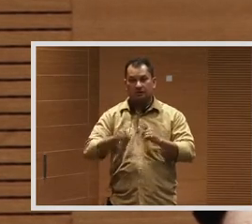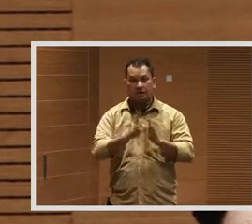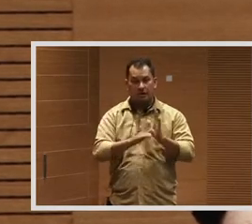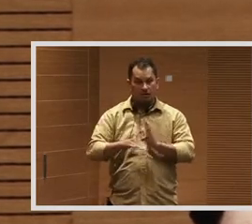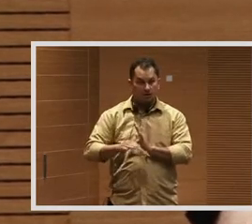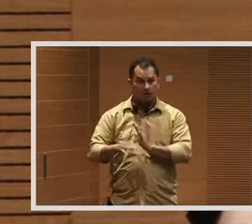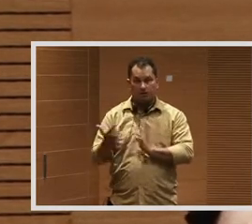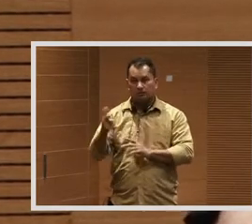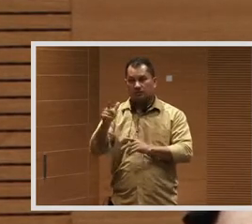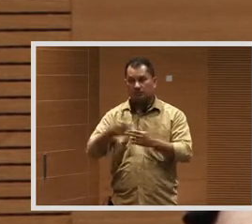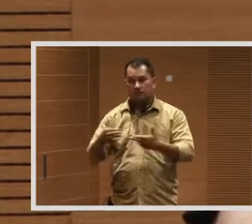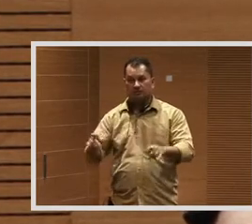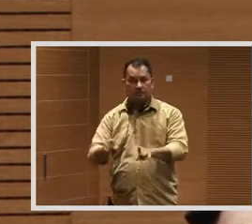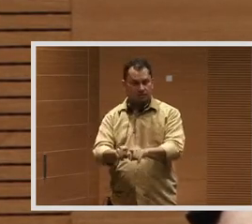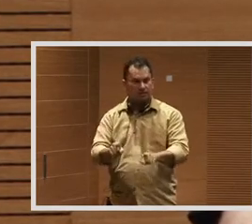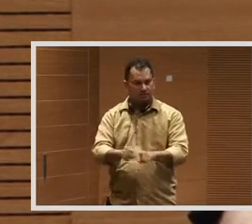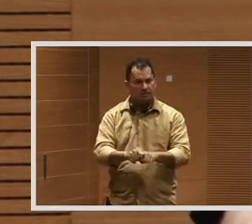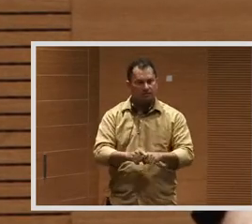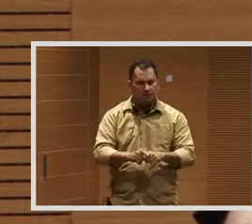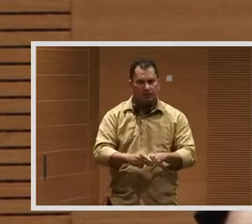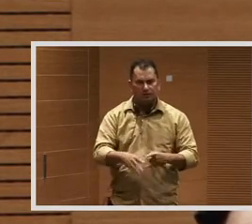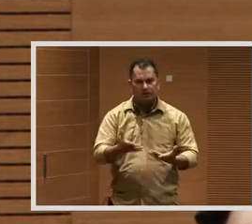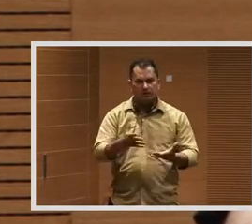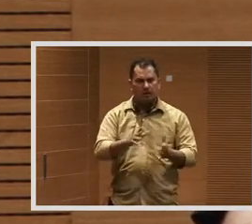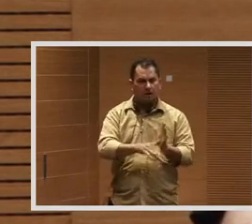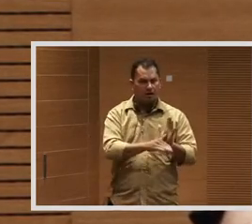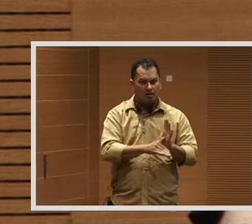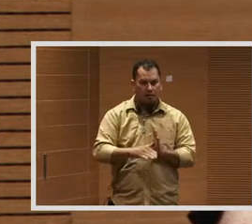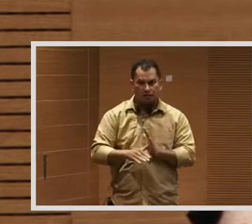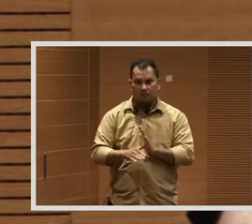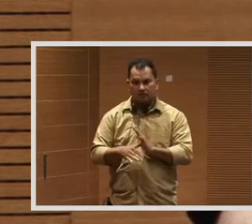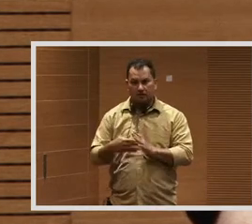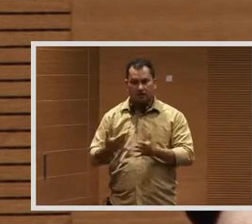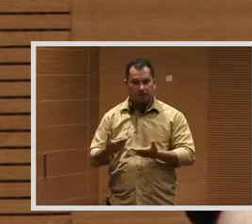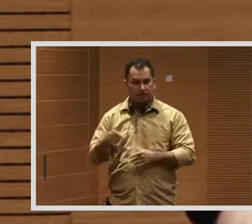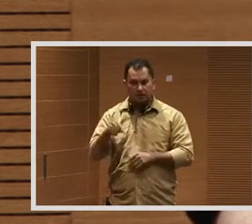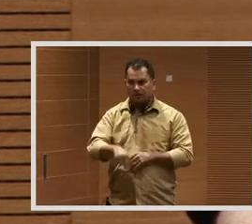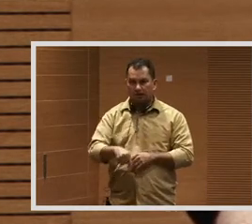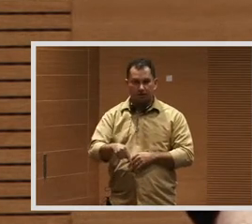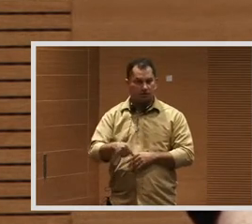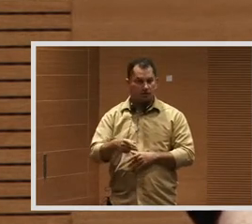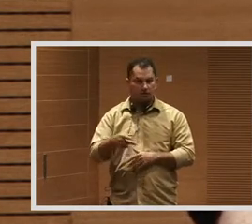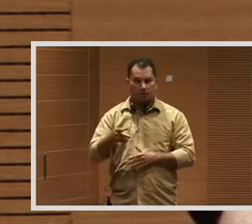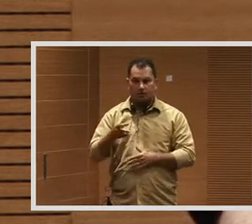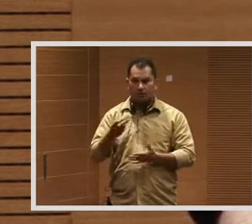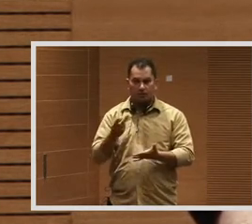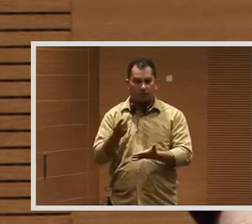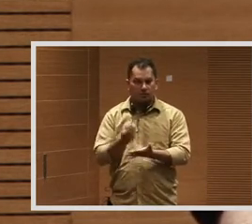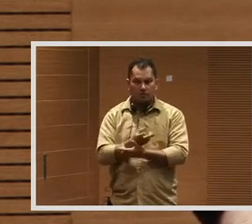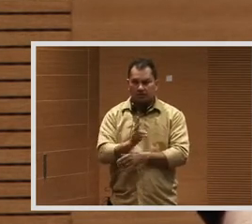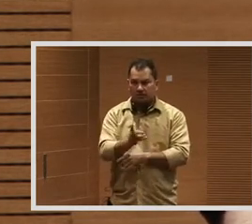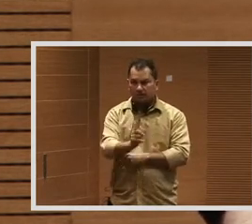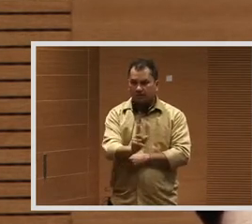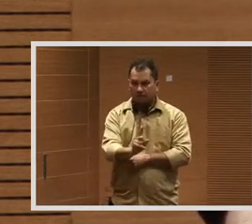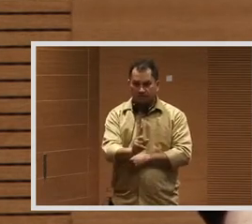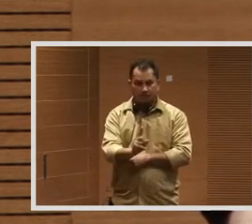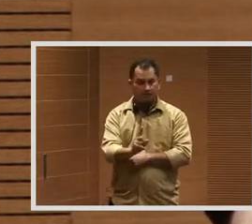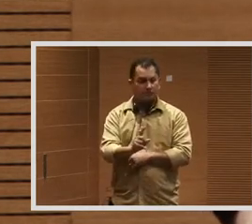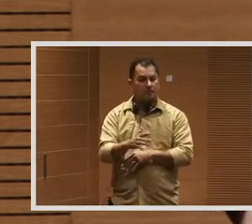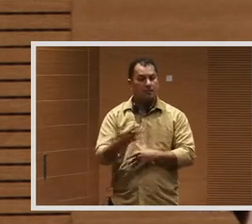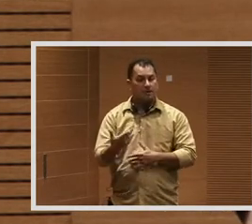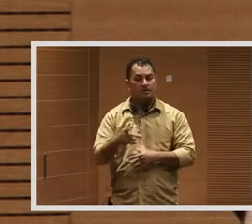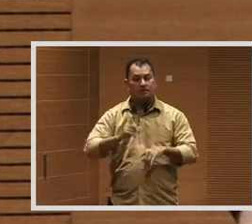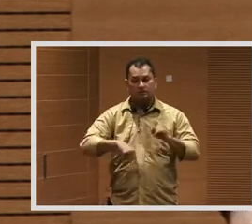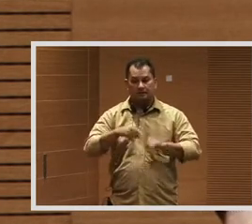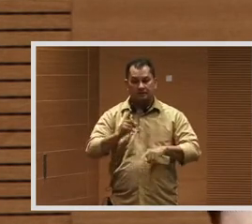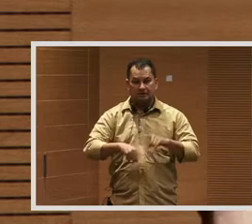é impressionante aqui para nós, nossa tradição aqui na Fiocruz. Mas, como se trata de material federal,